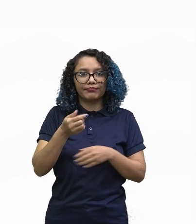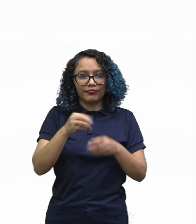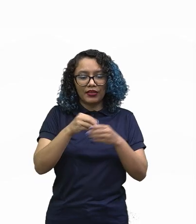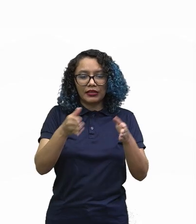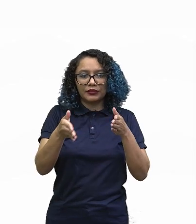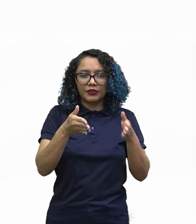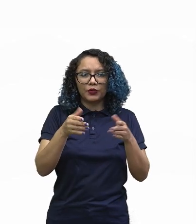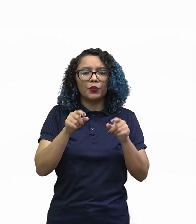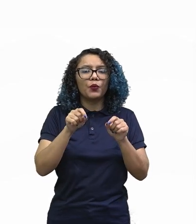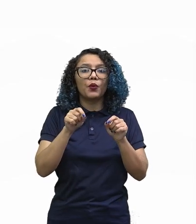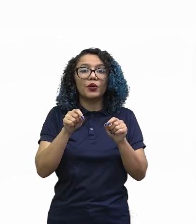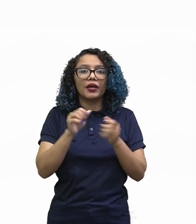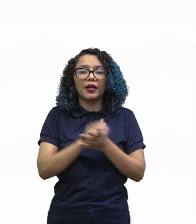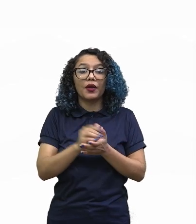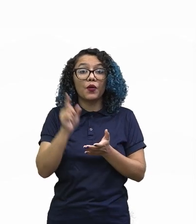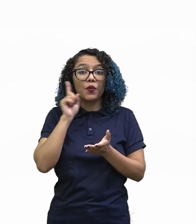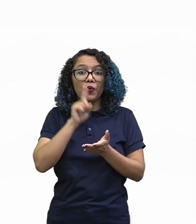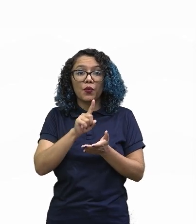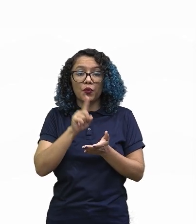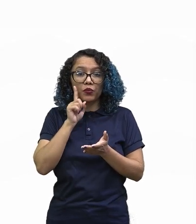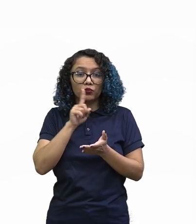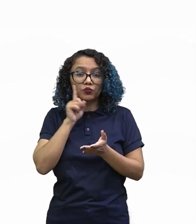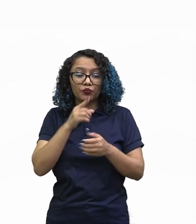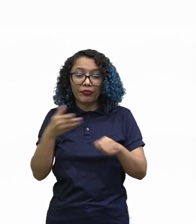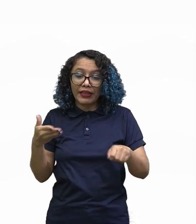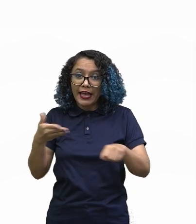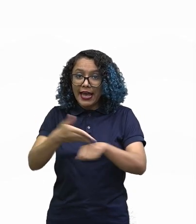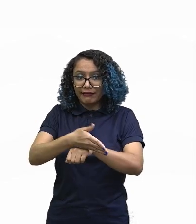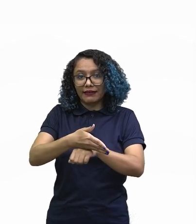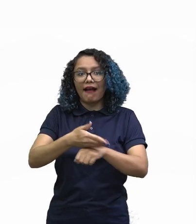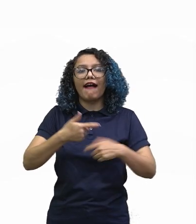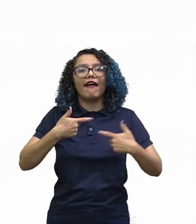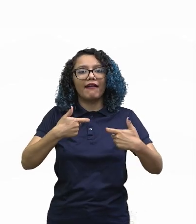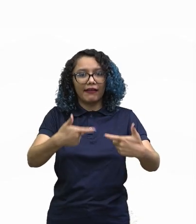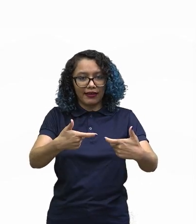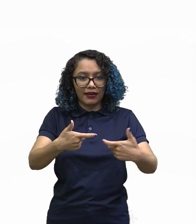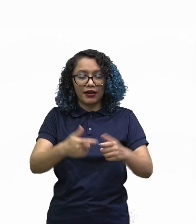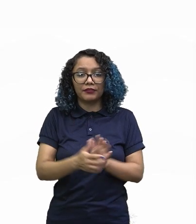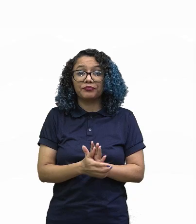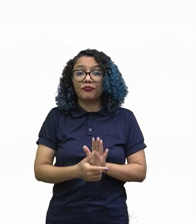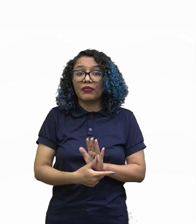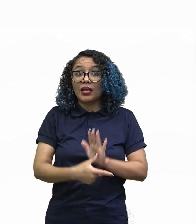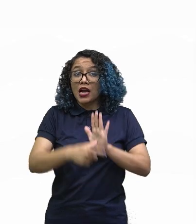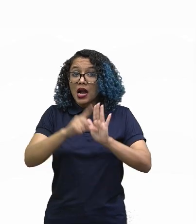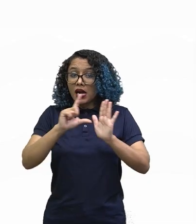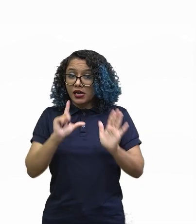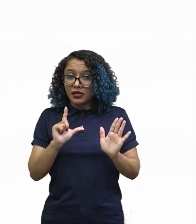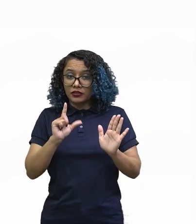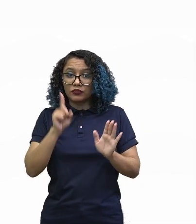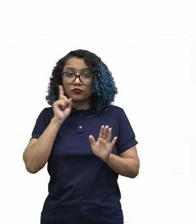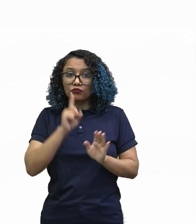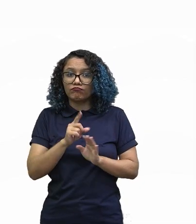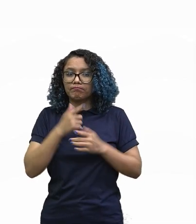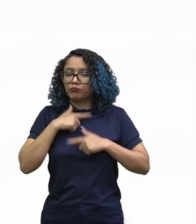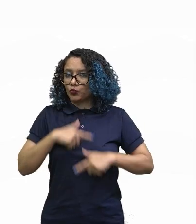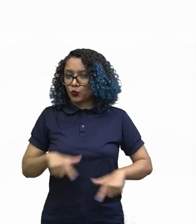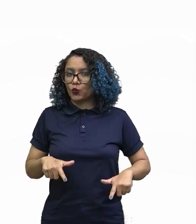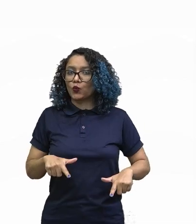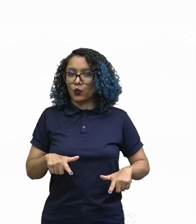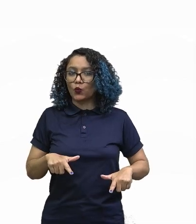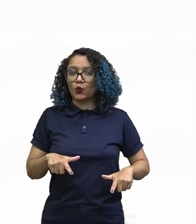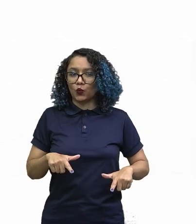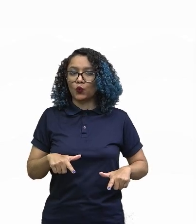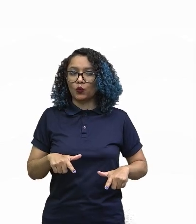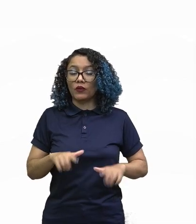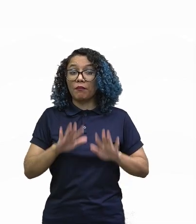a entrada dos Estados Unidos no conflito. Até então, os Estados Unidos estavam neutros, tá? E